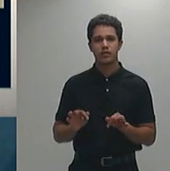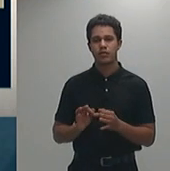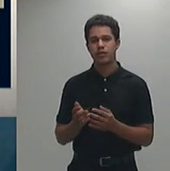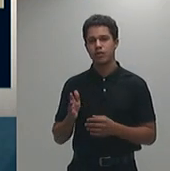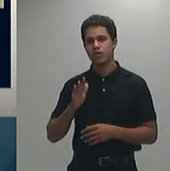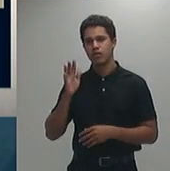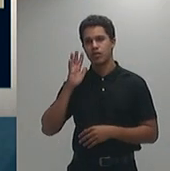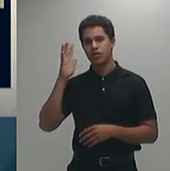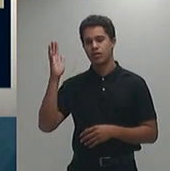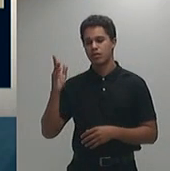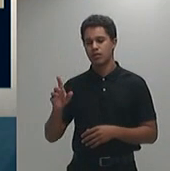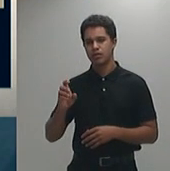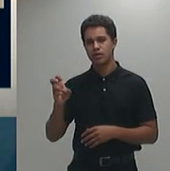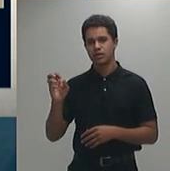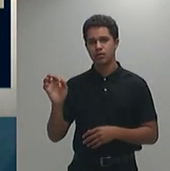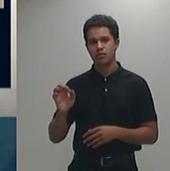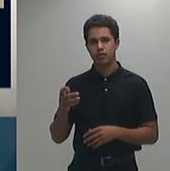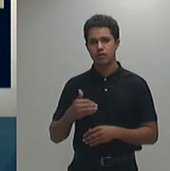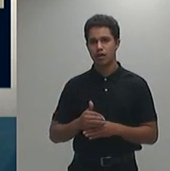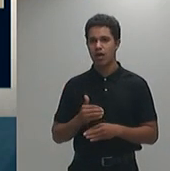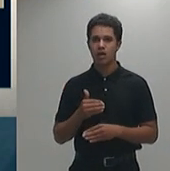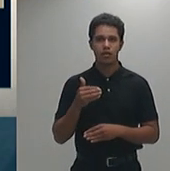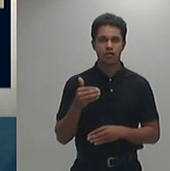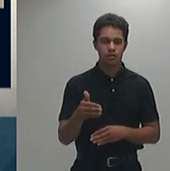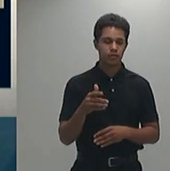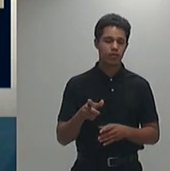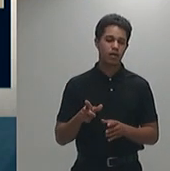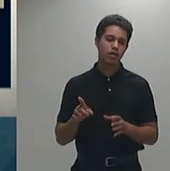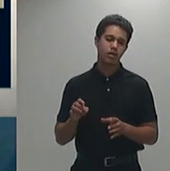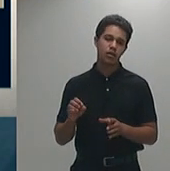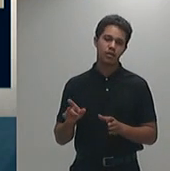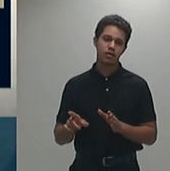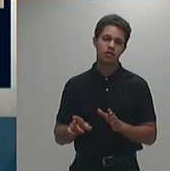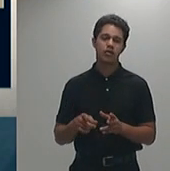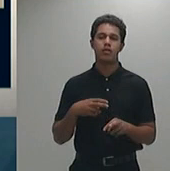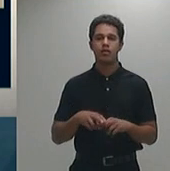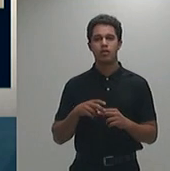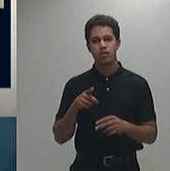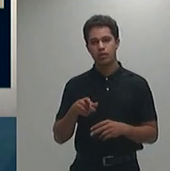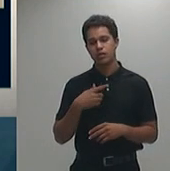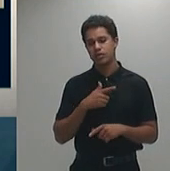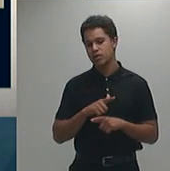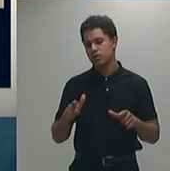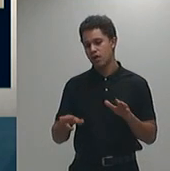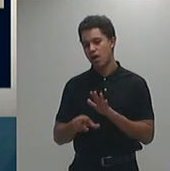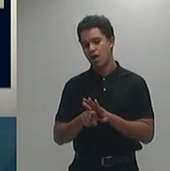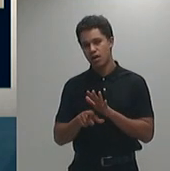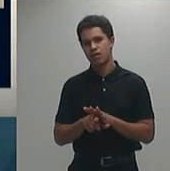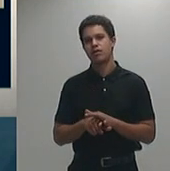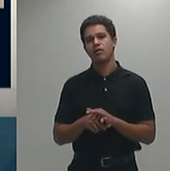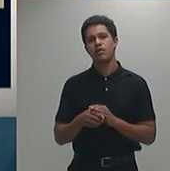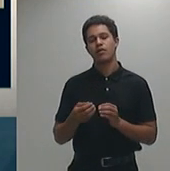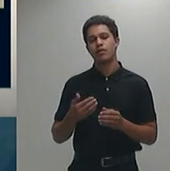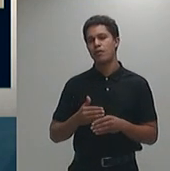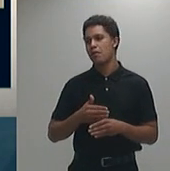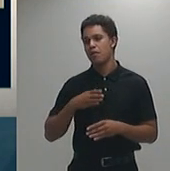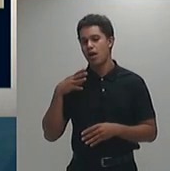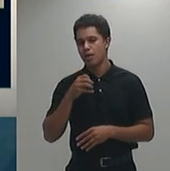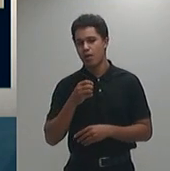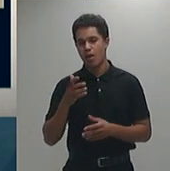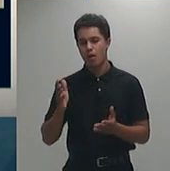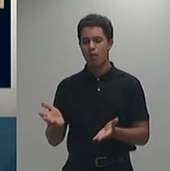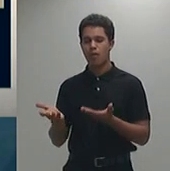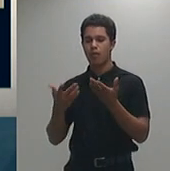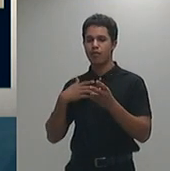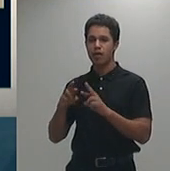minoritários em antecipação a tal deliberação e por isso sem legitimidade para tanto precipitaram-se promover ação social de